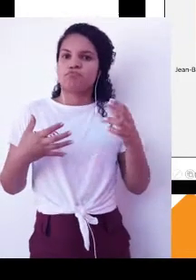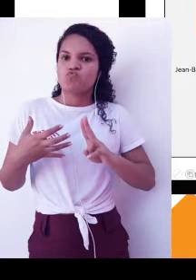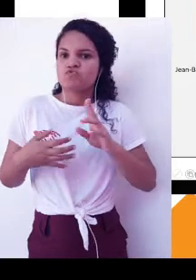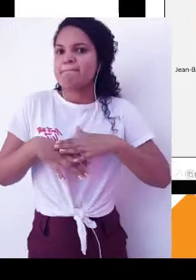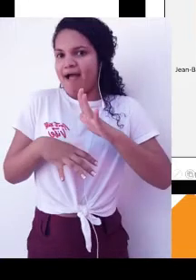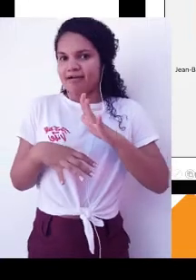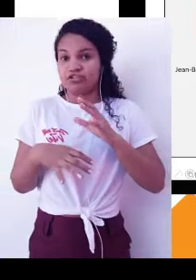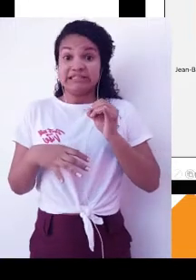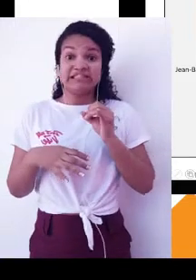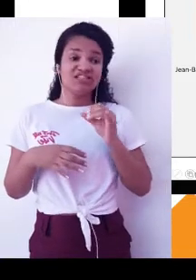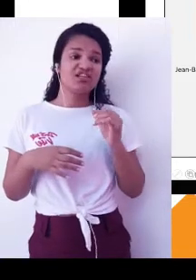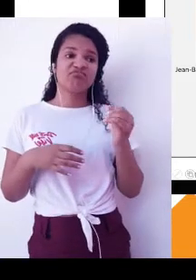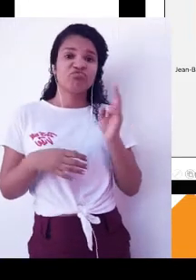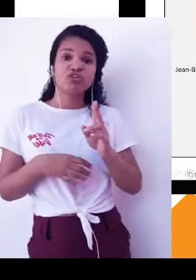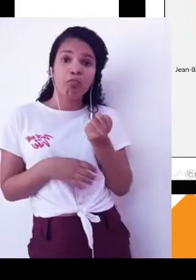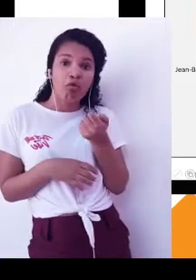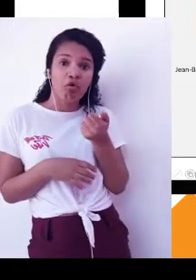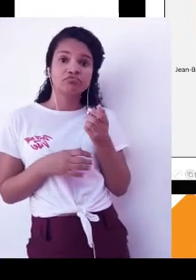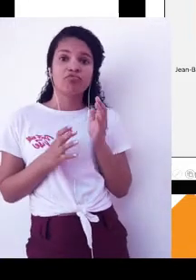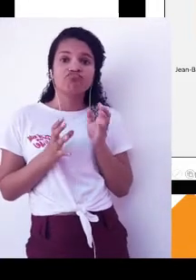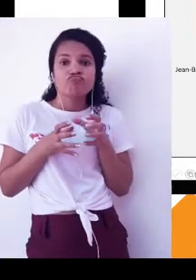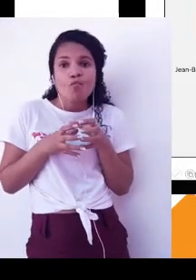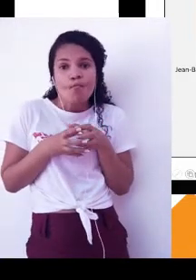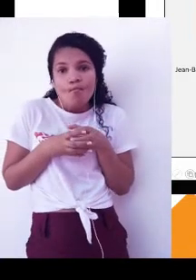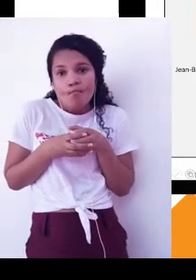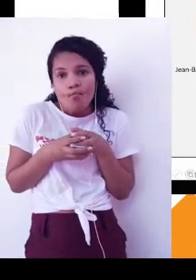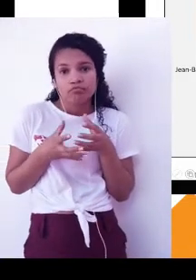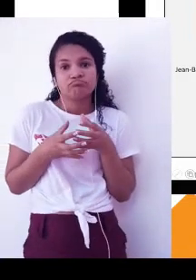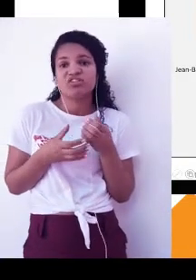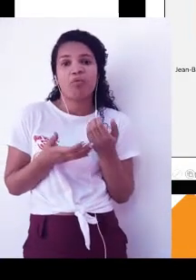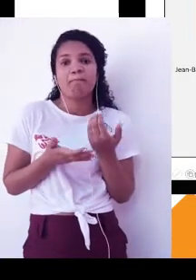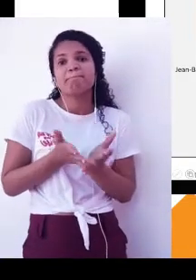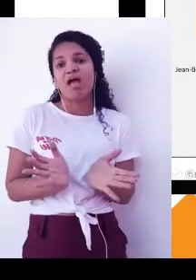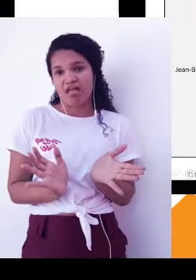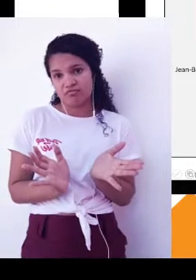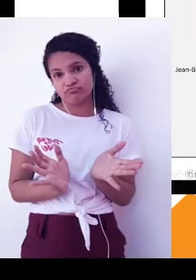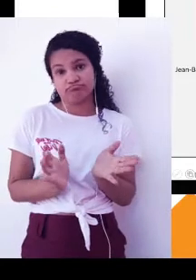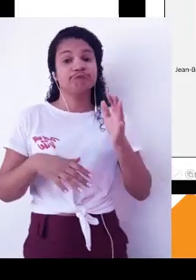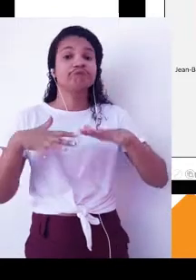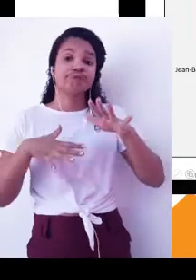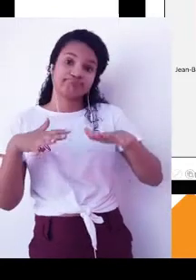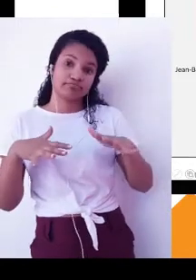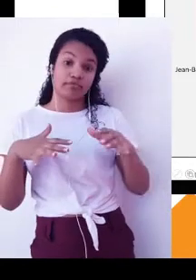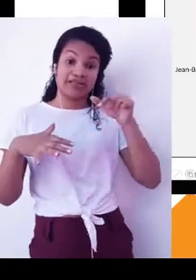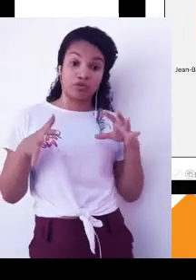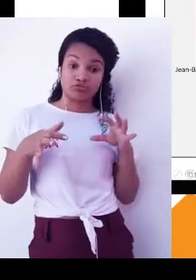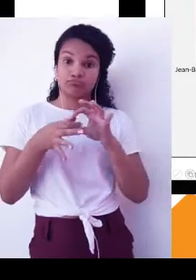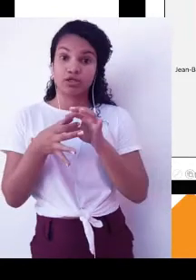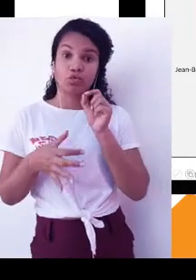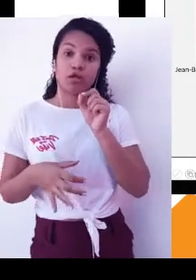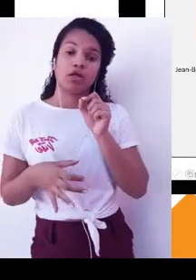a tendência de diminuir em tamanho, diminuir em função e até perder a função. Isso implica